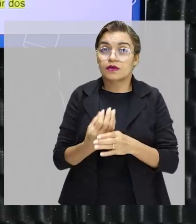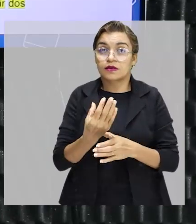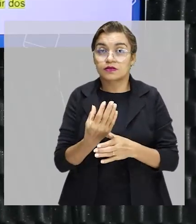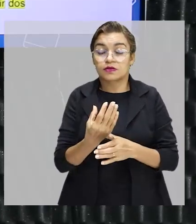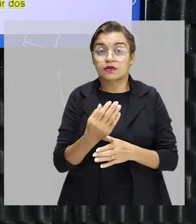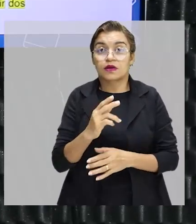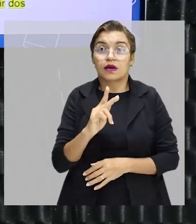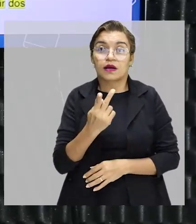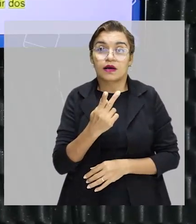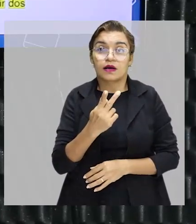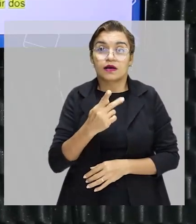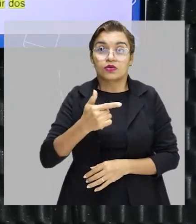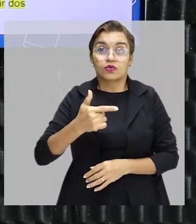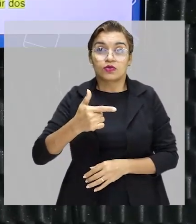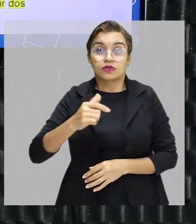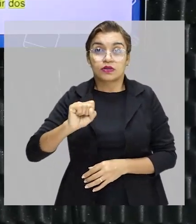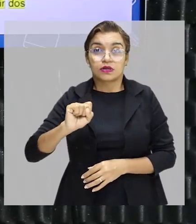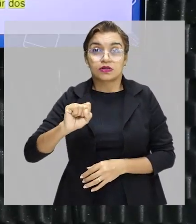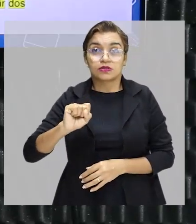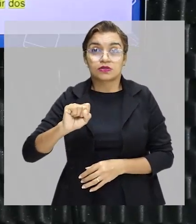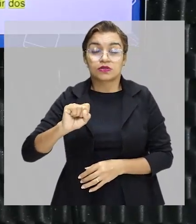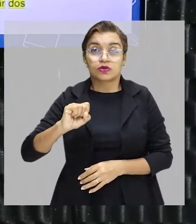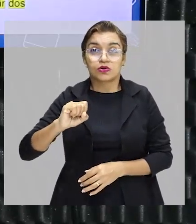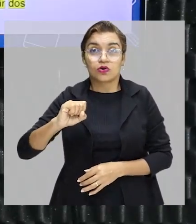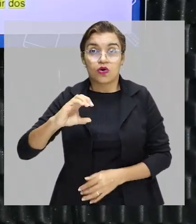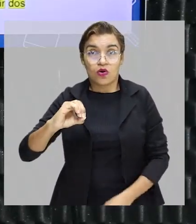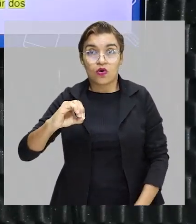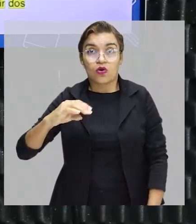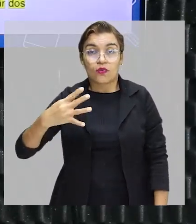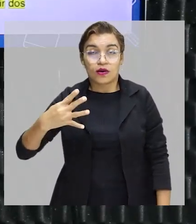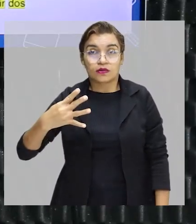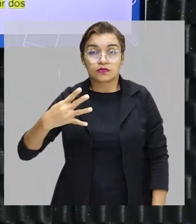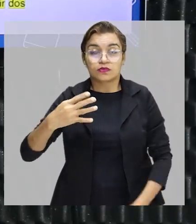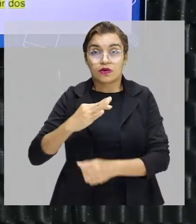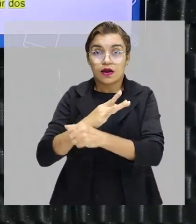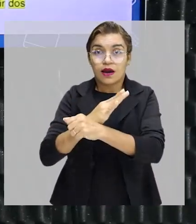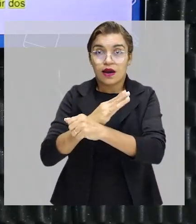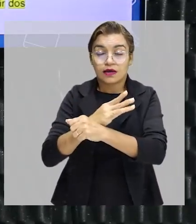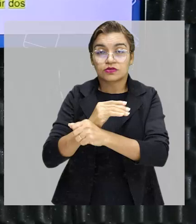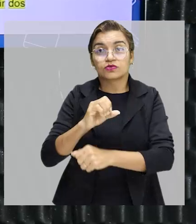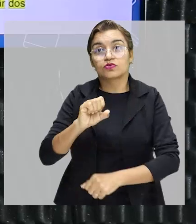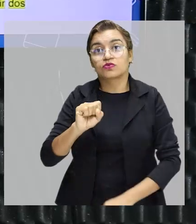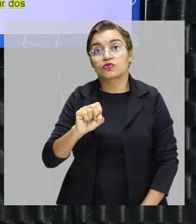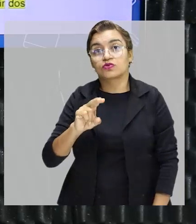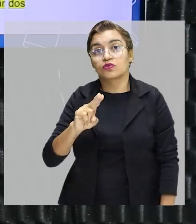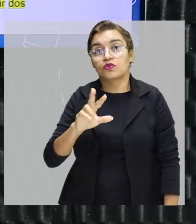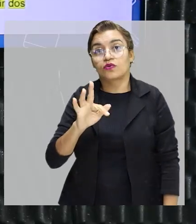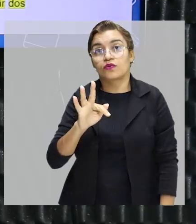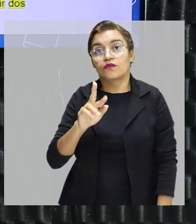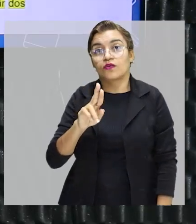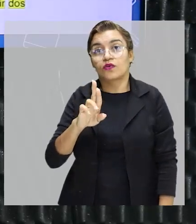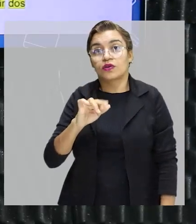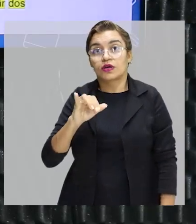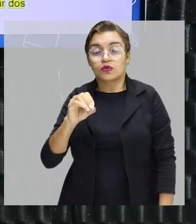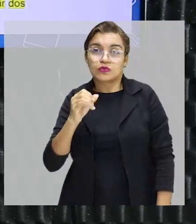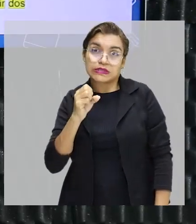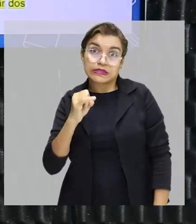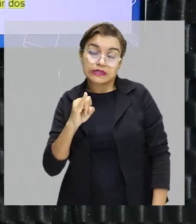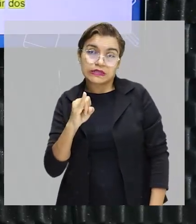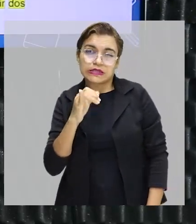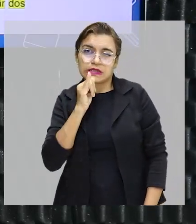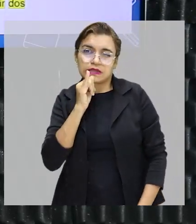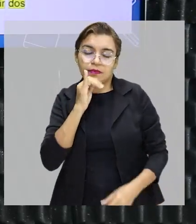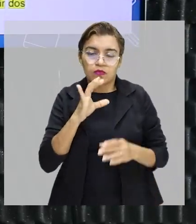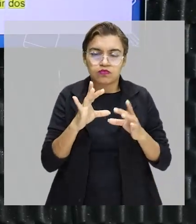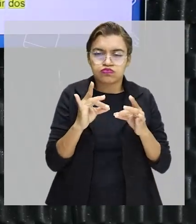do H2SO4, o ácido sulfúrico. Chuva ácida. Se for com a umidade, ok? Se for com a umidade,